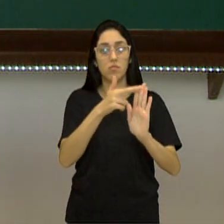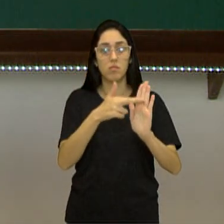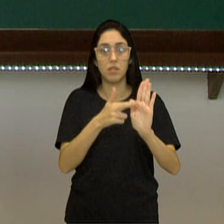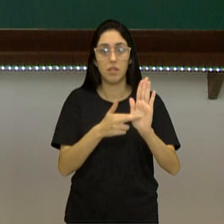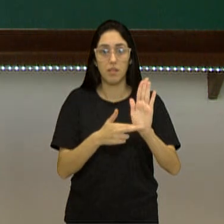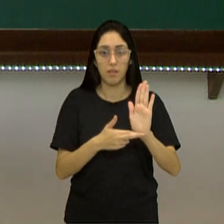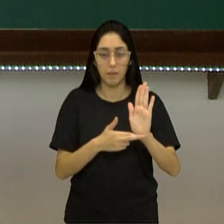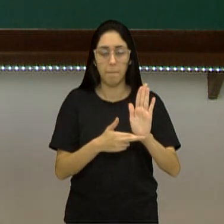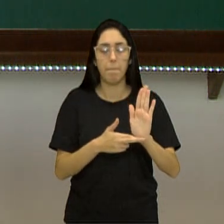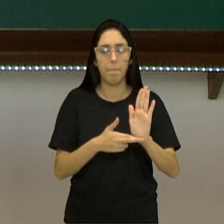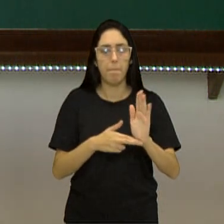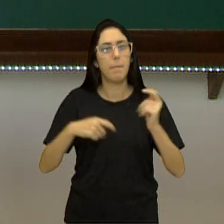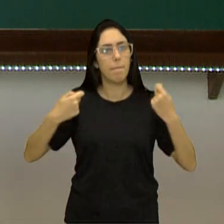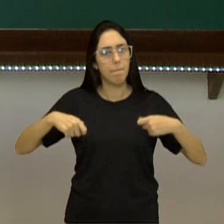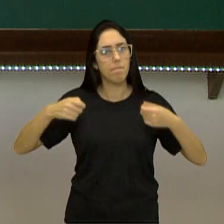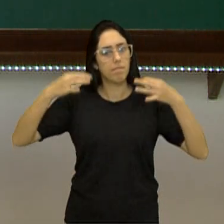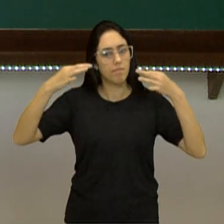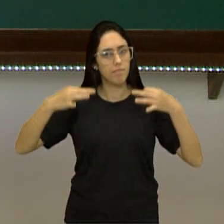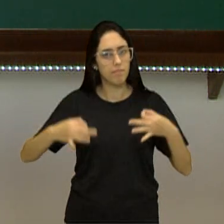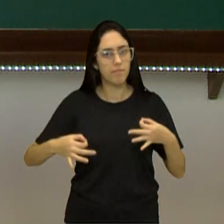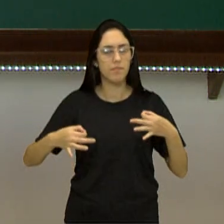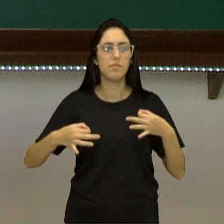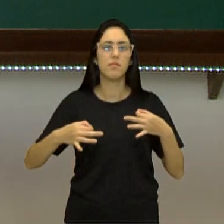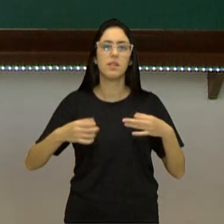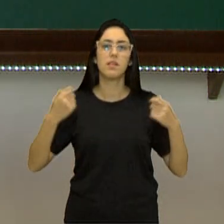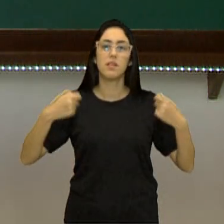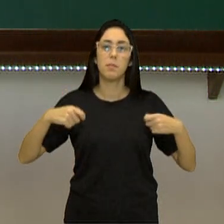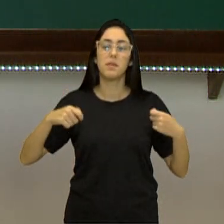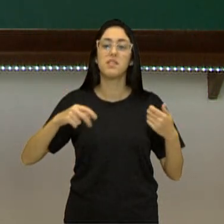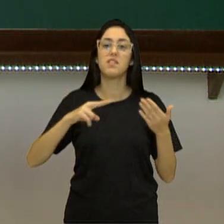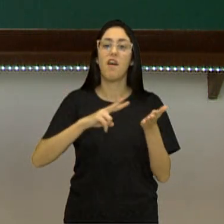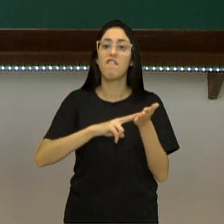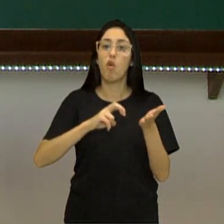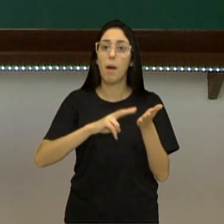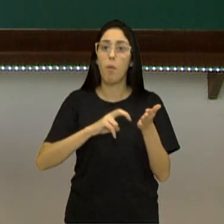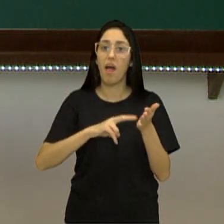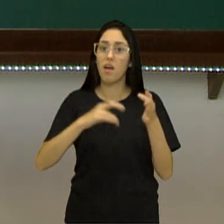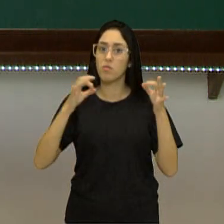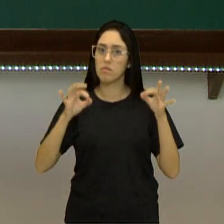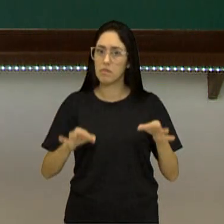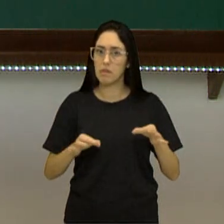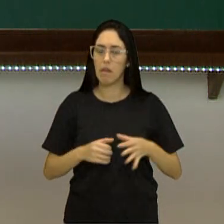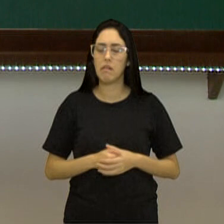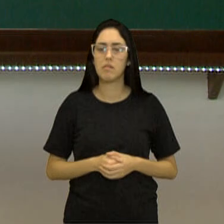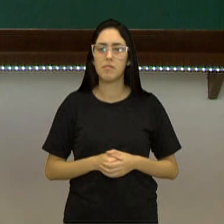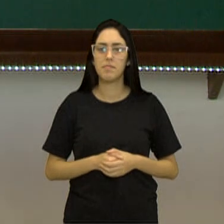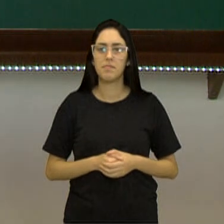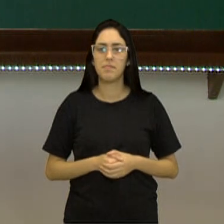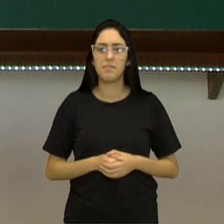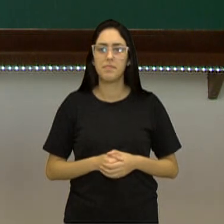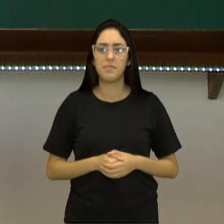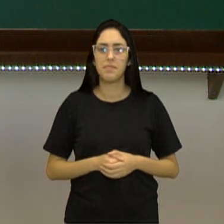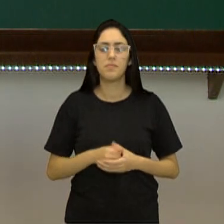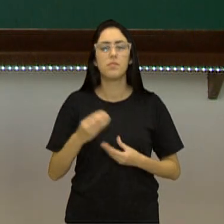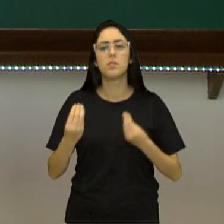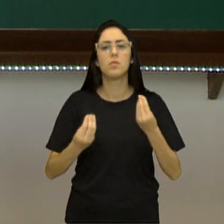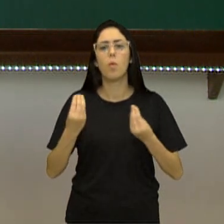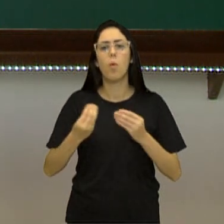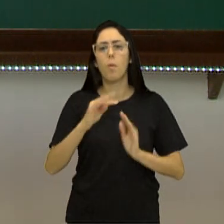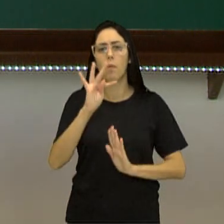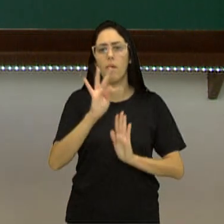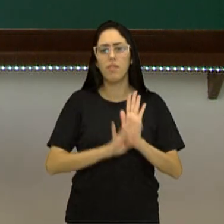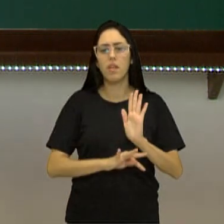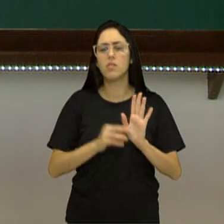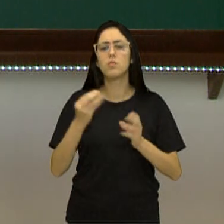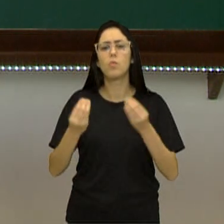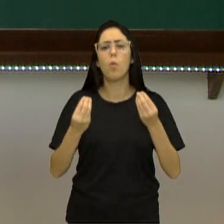escrita, mas com vocabulário acessível aos adolescentes. Como que vai ser organizado o seu texto? Né? Voltando aqui, ó, qual